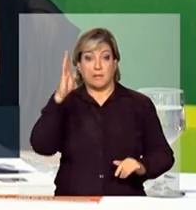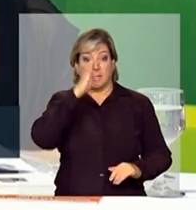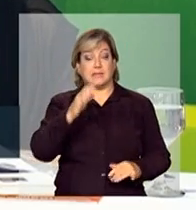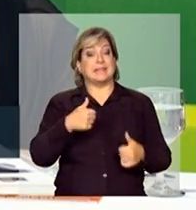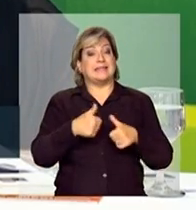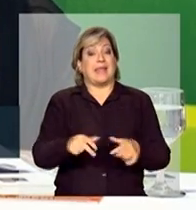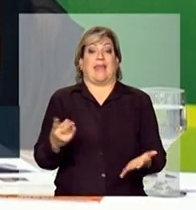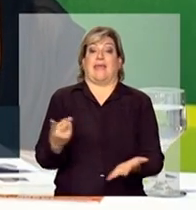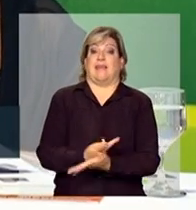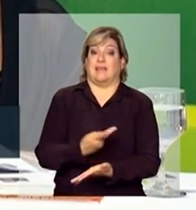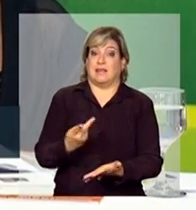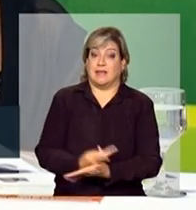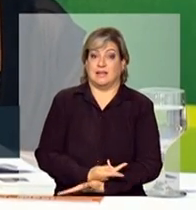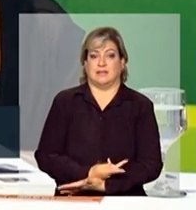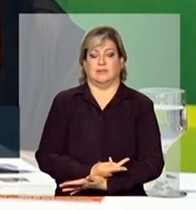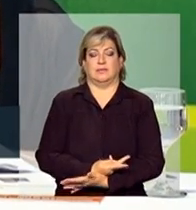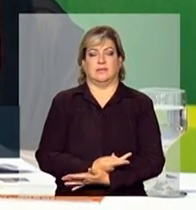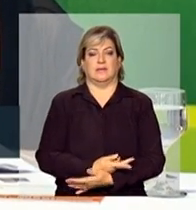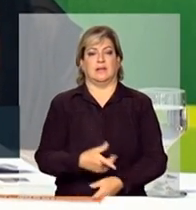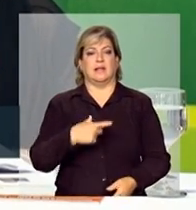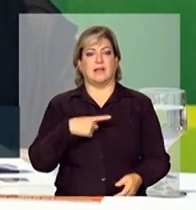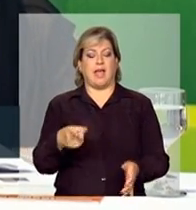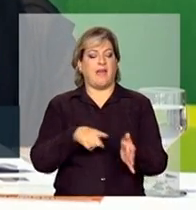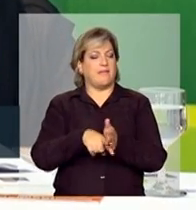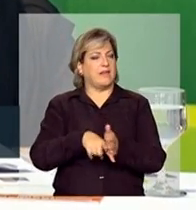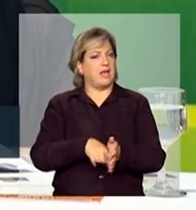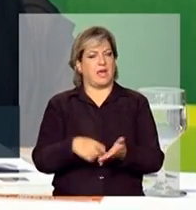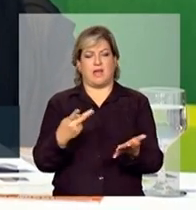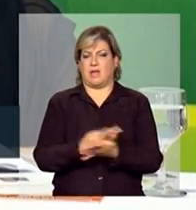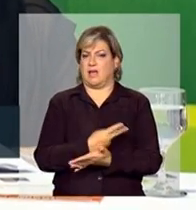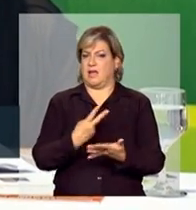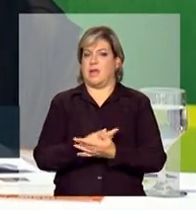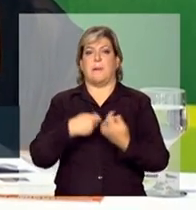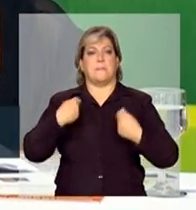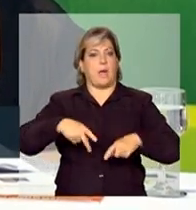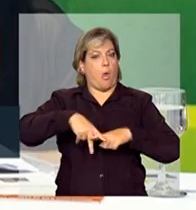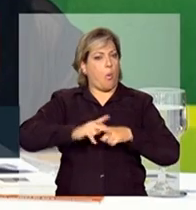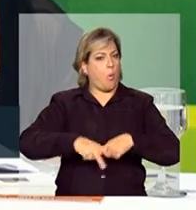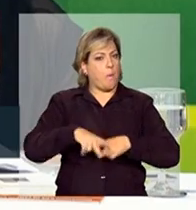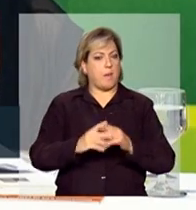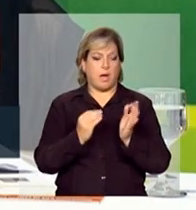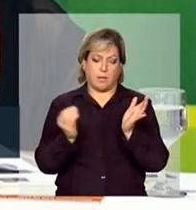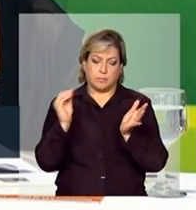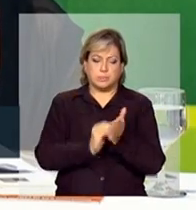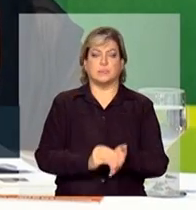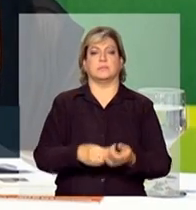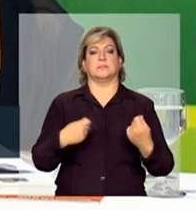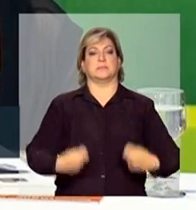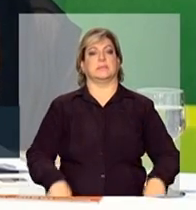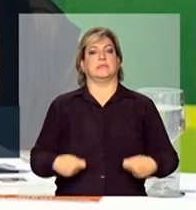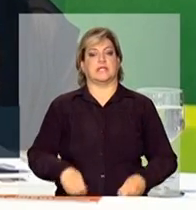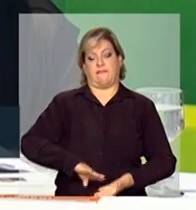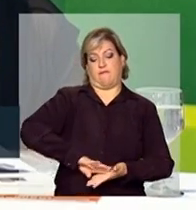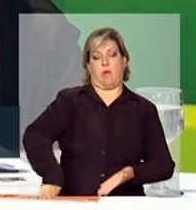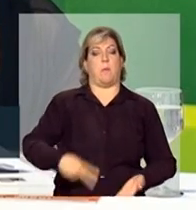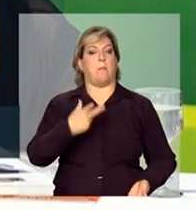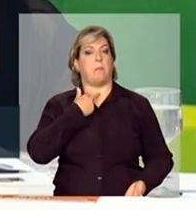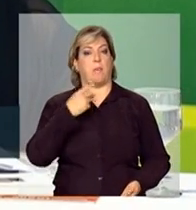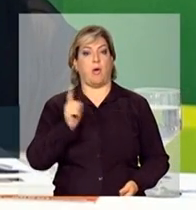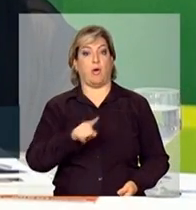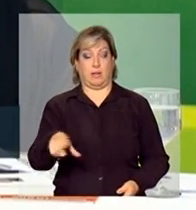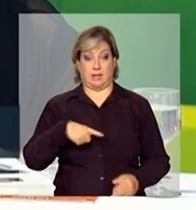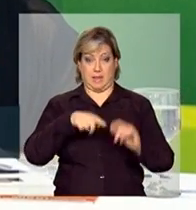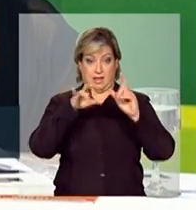incorretos a avaliação é injusta com o Brasil isso que o que o ministro Mercadante coloca no relatório tem